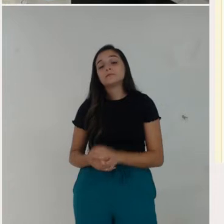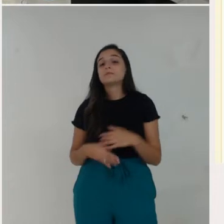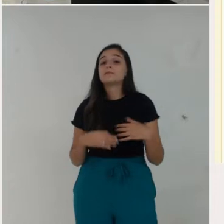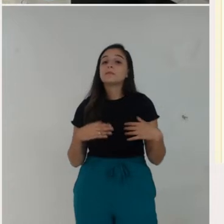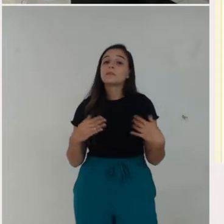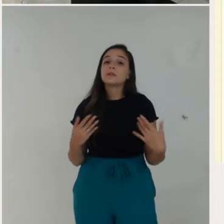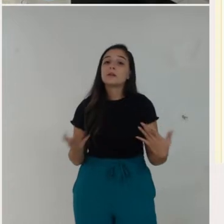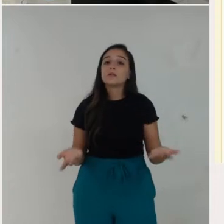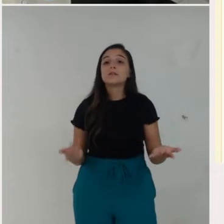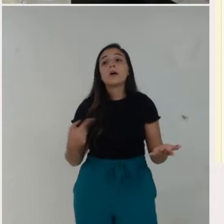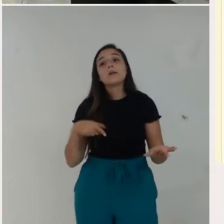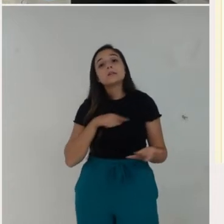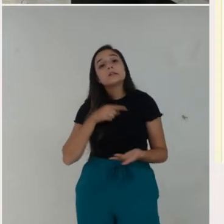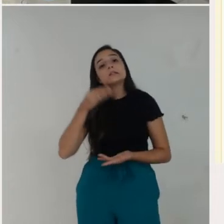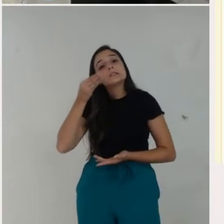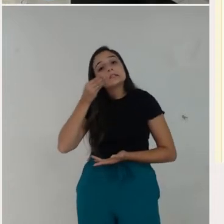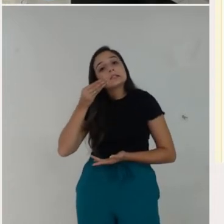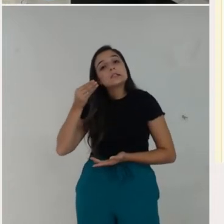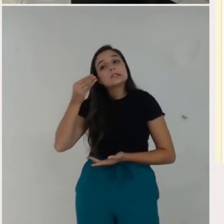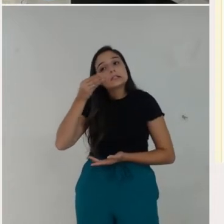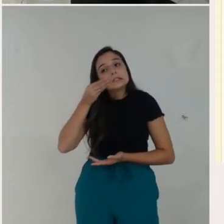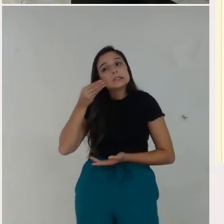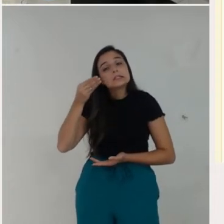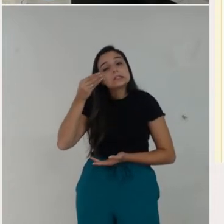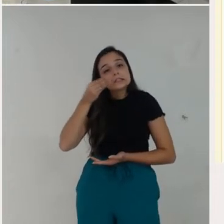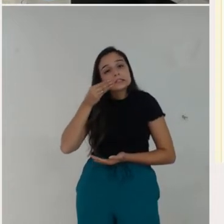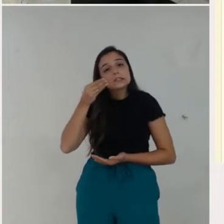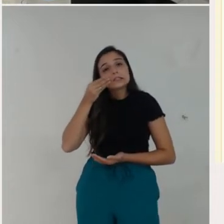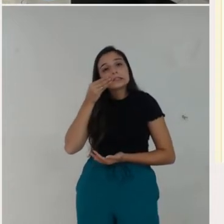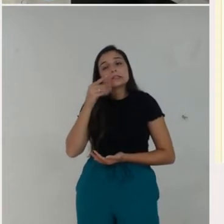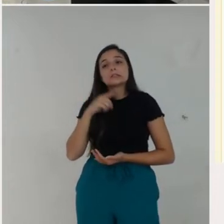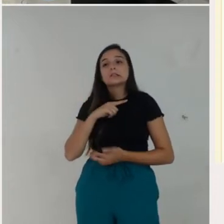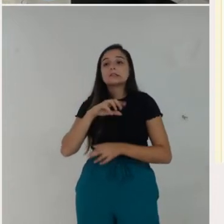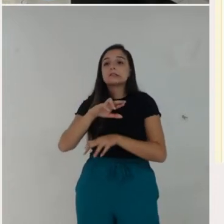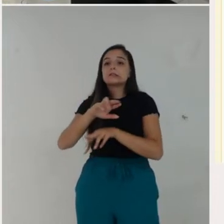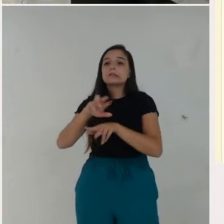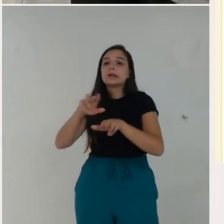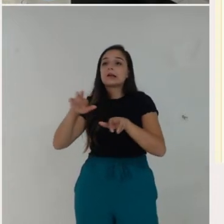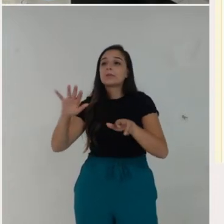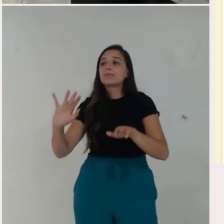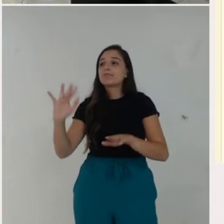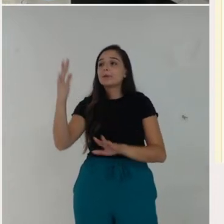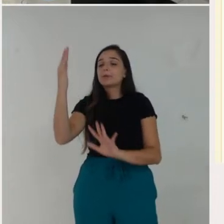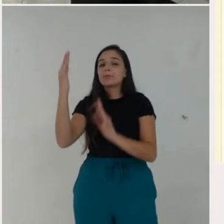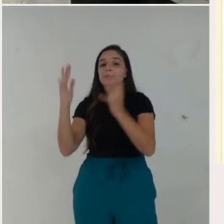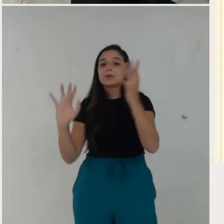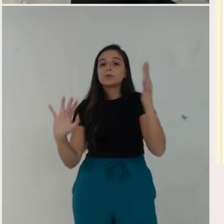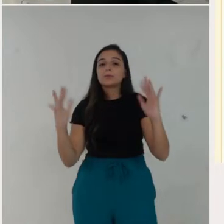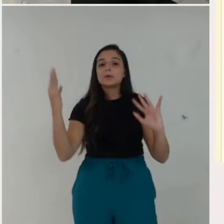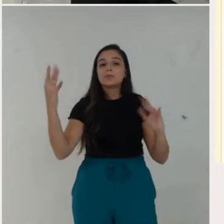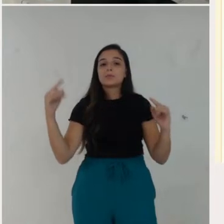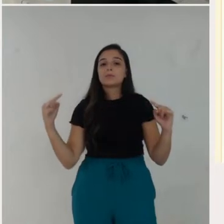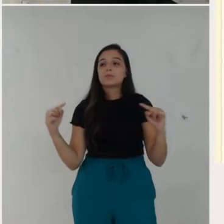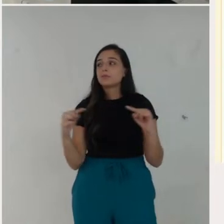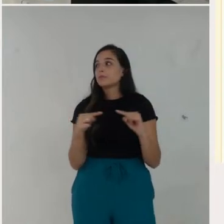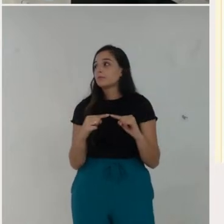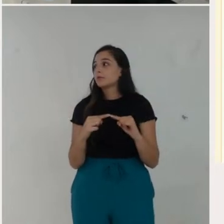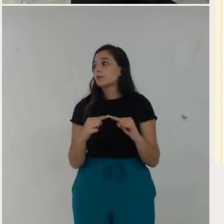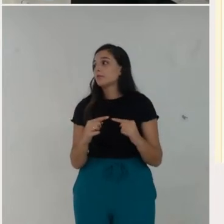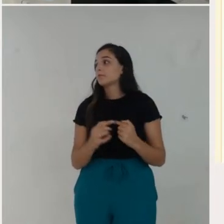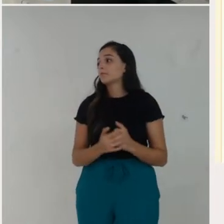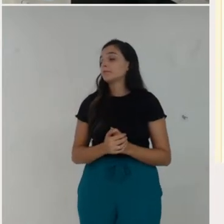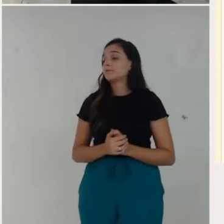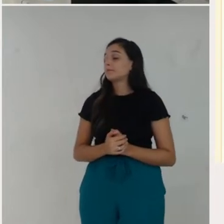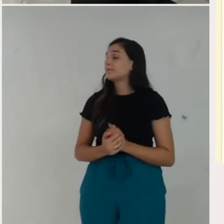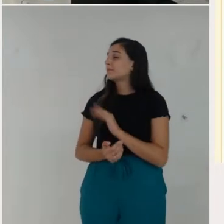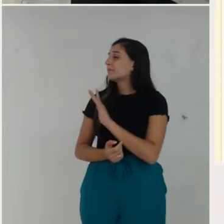nós vamos tentando, né, conciliar, né, as diferentes situações. Que tem gente que não entende